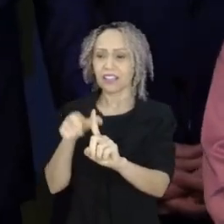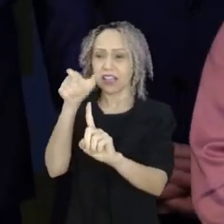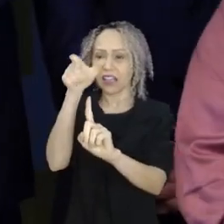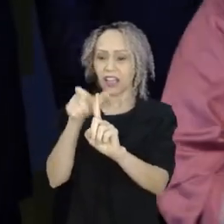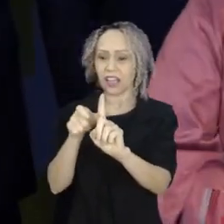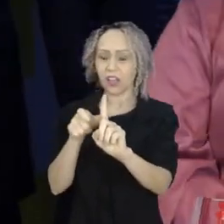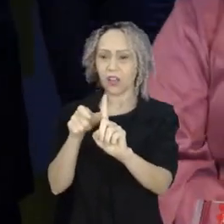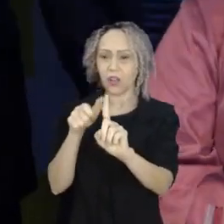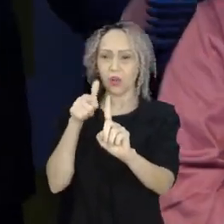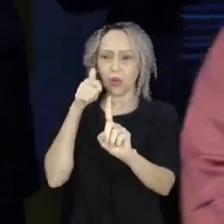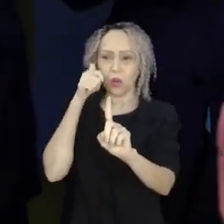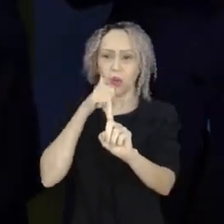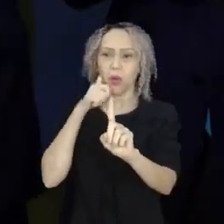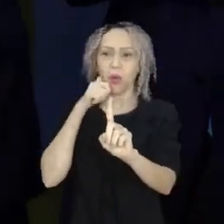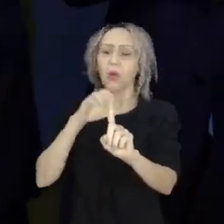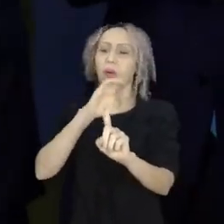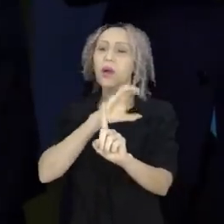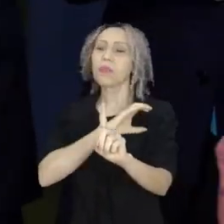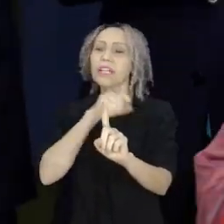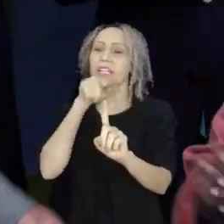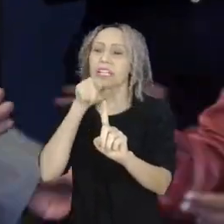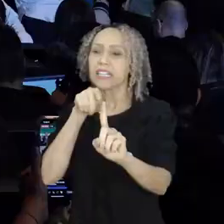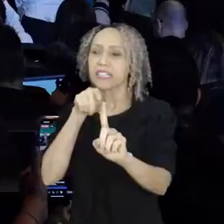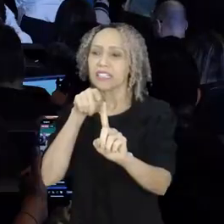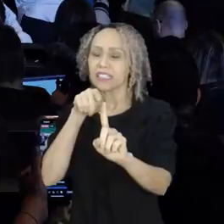a companheira Guajajara.